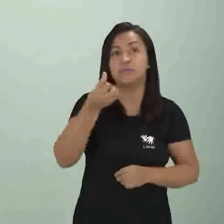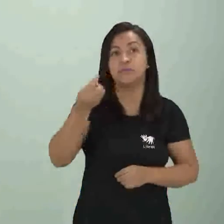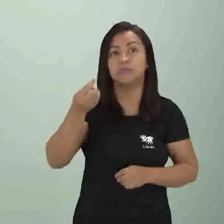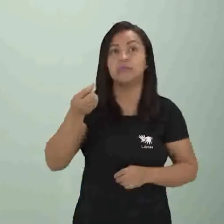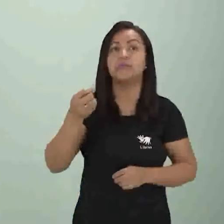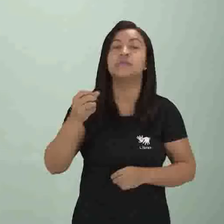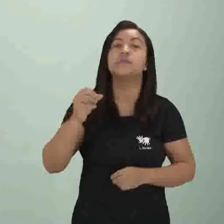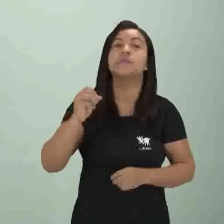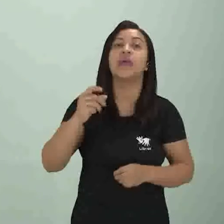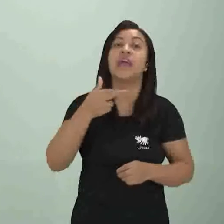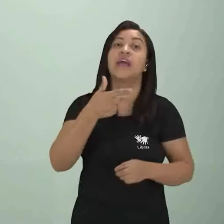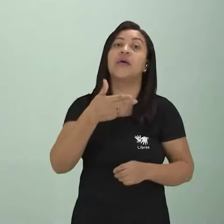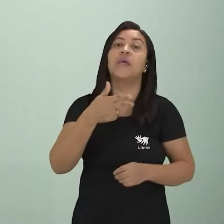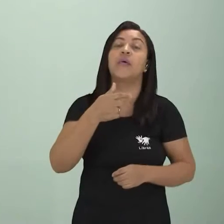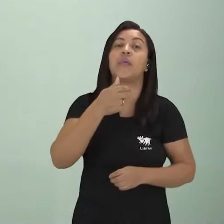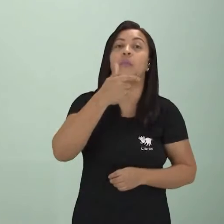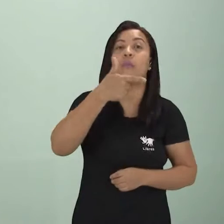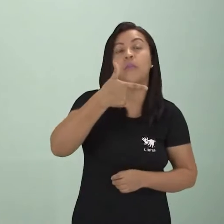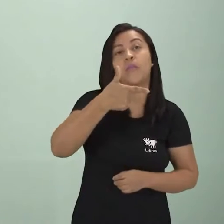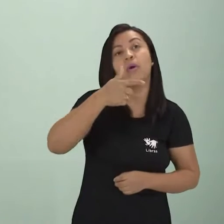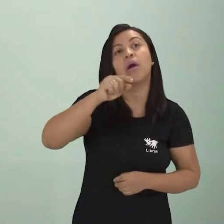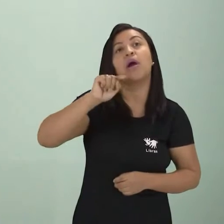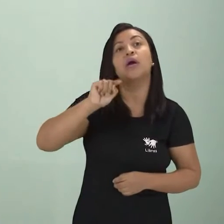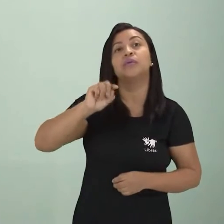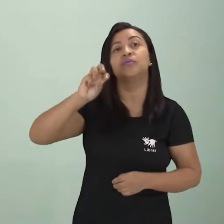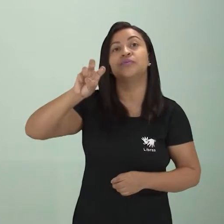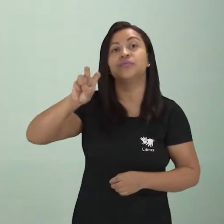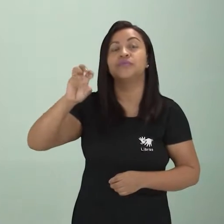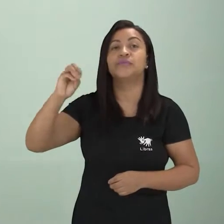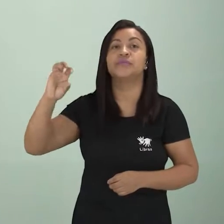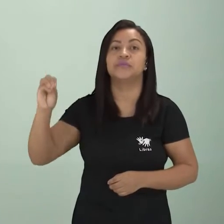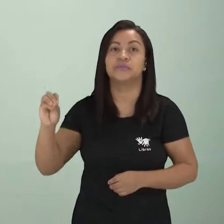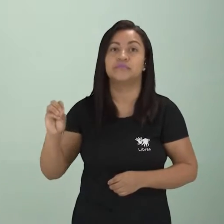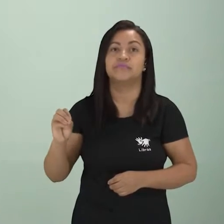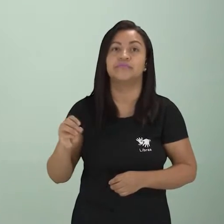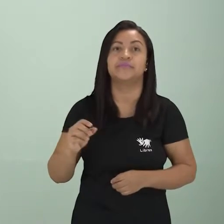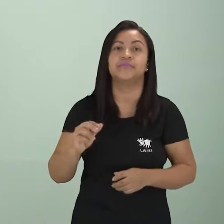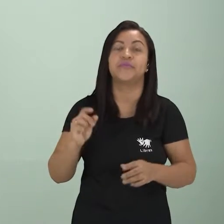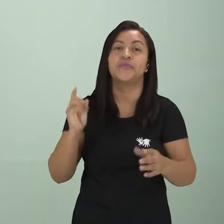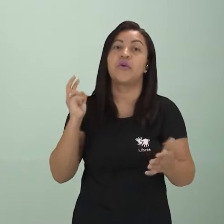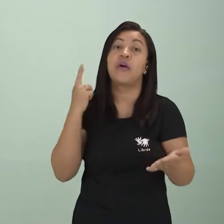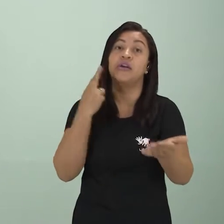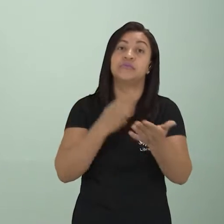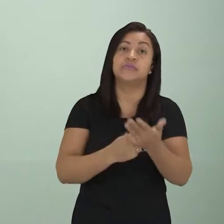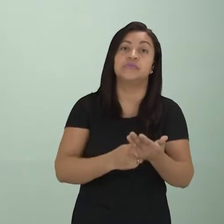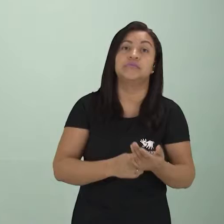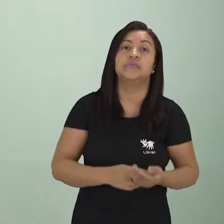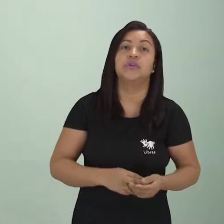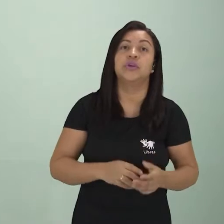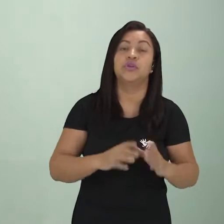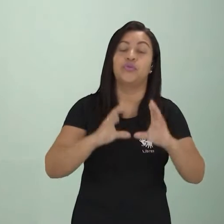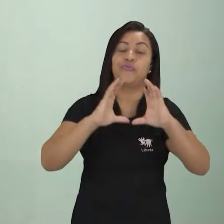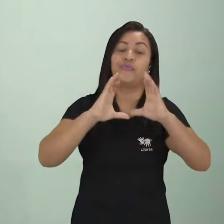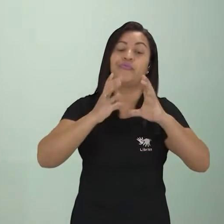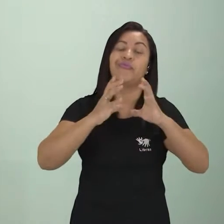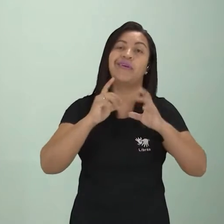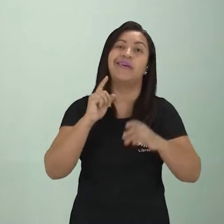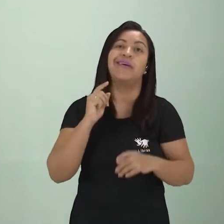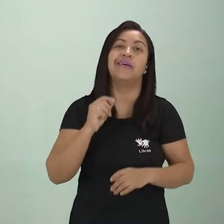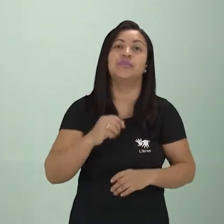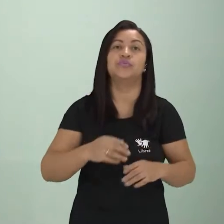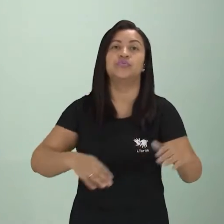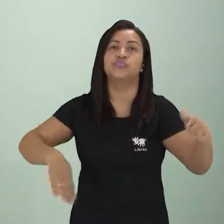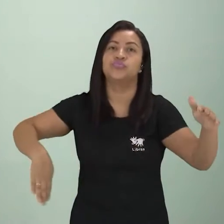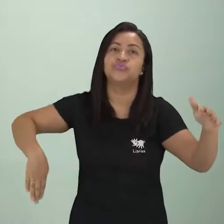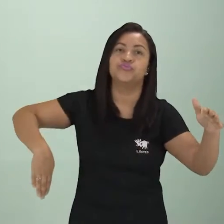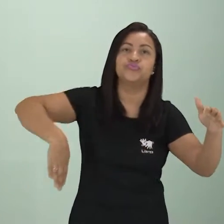problema. Nós achamos qual é a velocidade resultante aí desse processo, tá? Ele chutou com a velocidade de 40, né, e depois foi rebatida